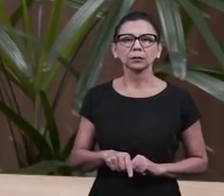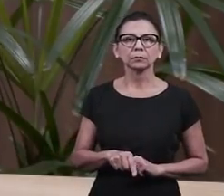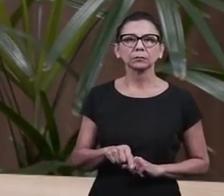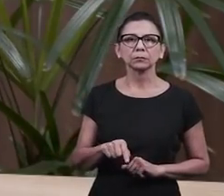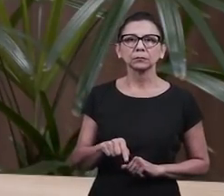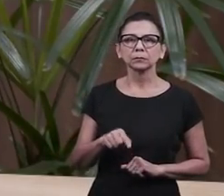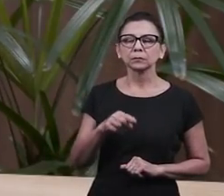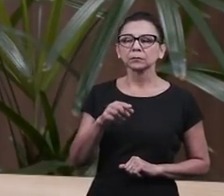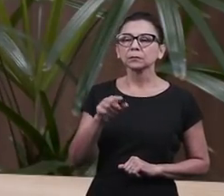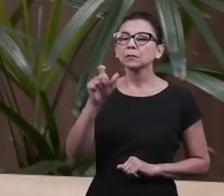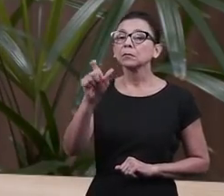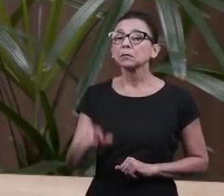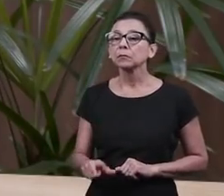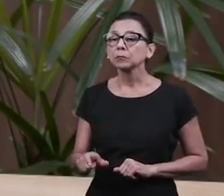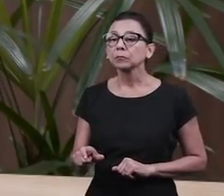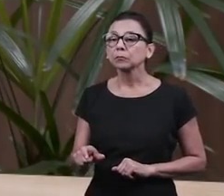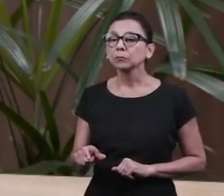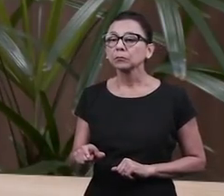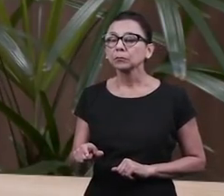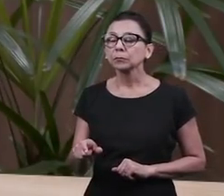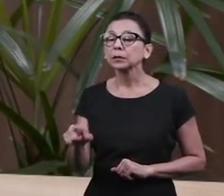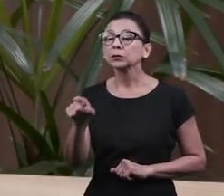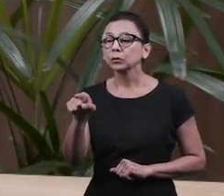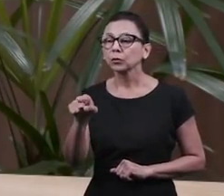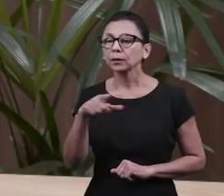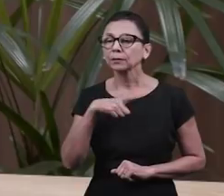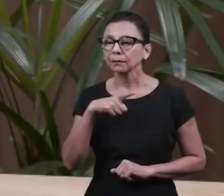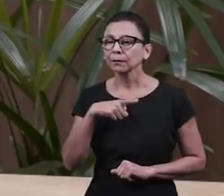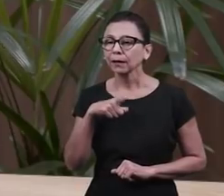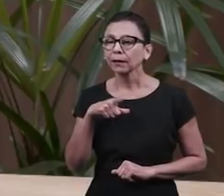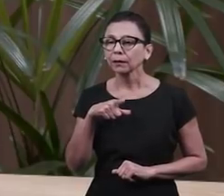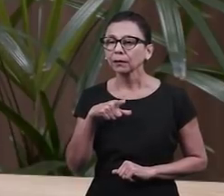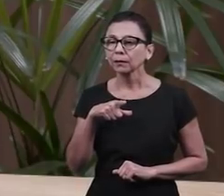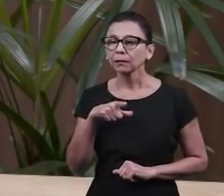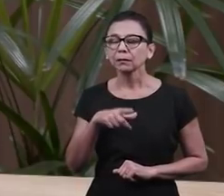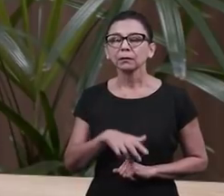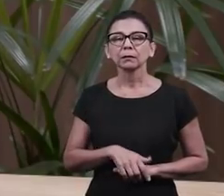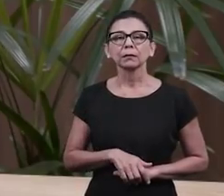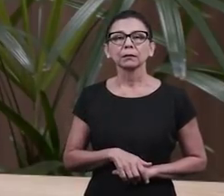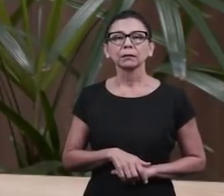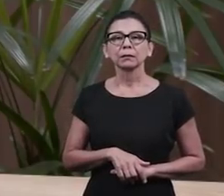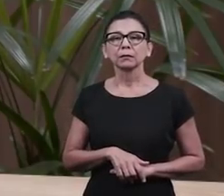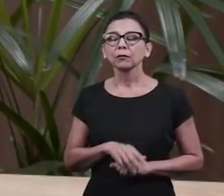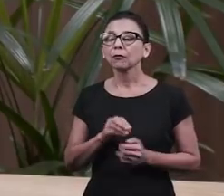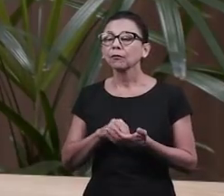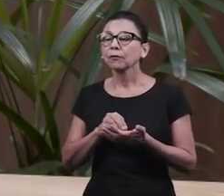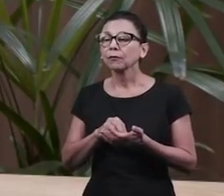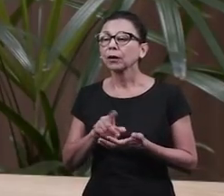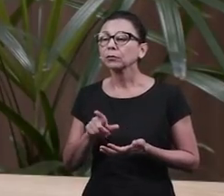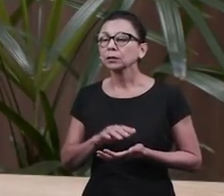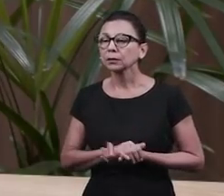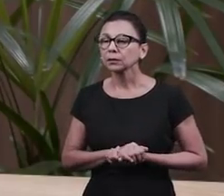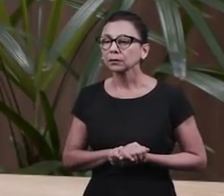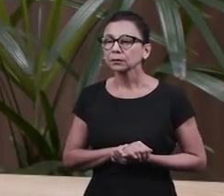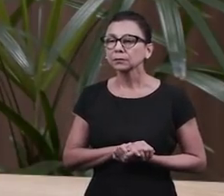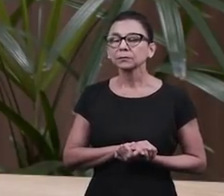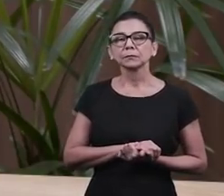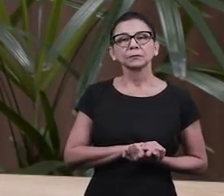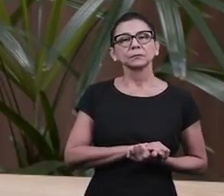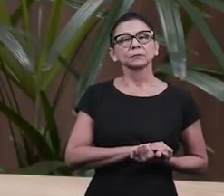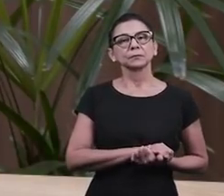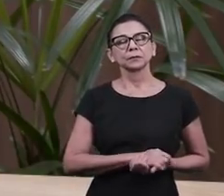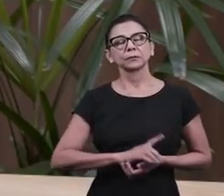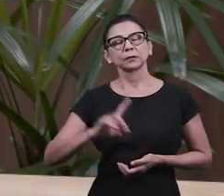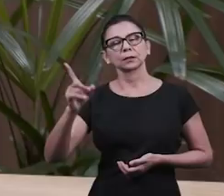o último salvo foi alcançado. E o Pai vai dar ordem. Que coisa maravilhosa. E Jesus vai se levantar à destra do